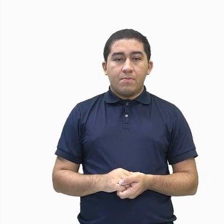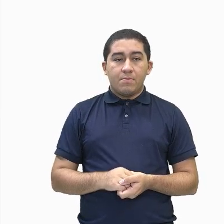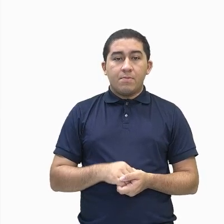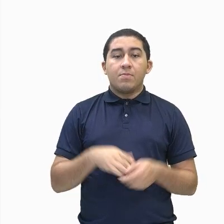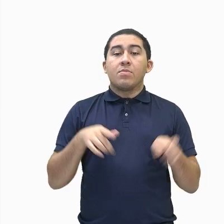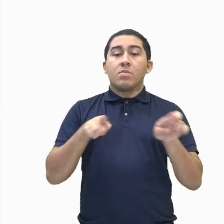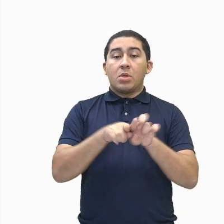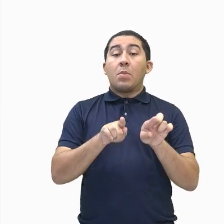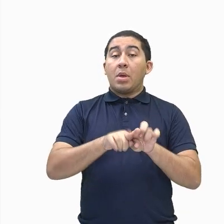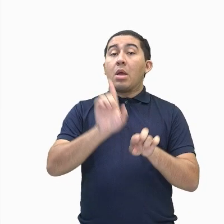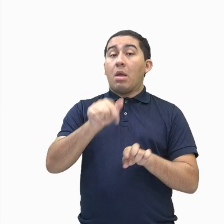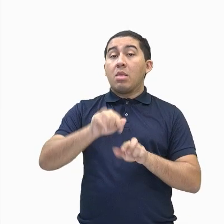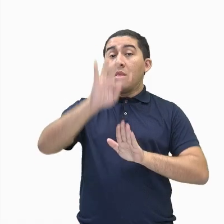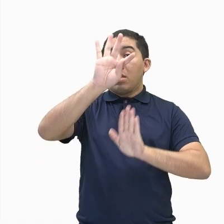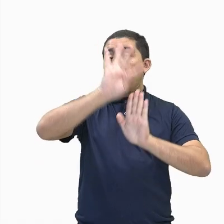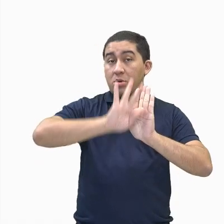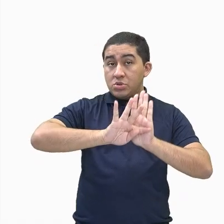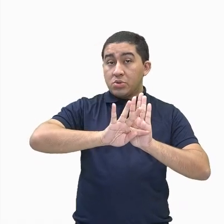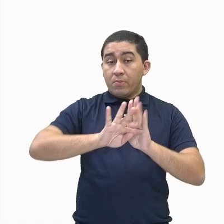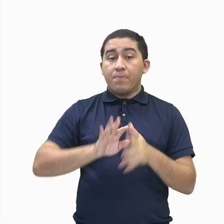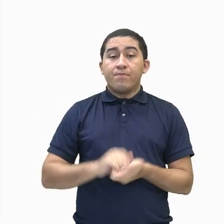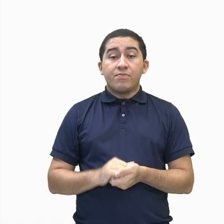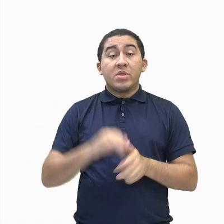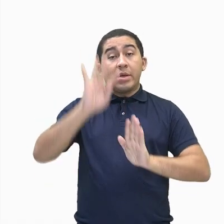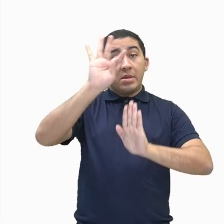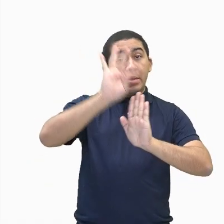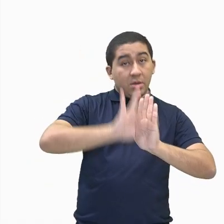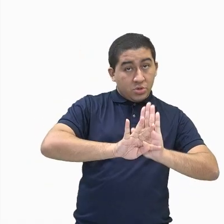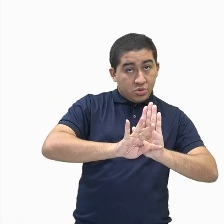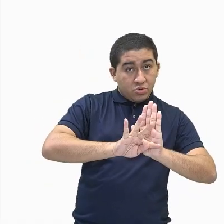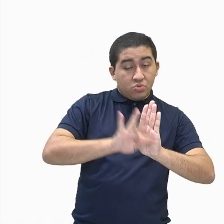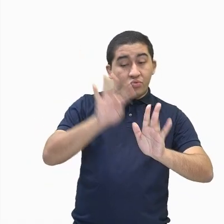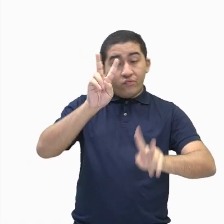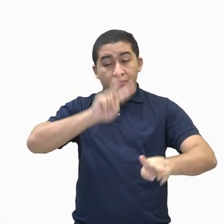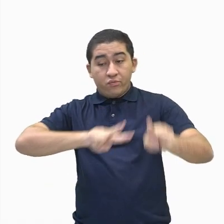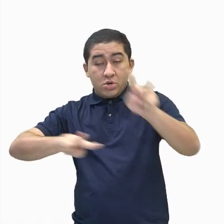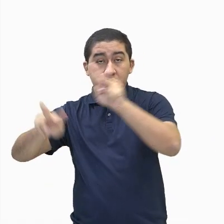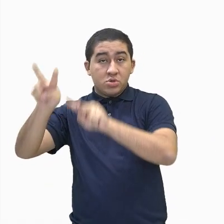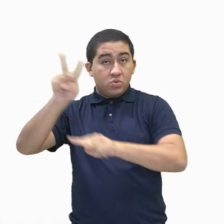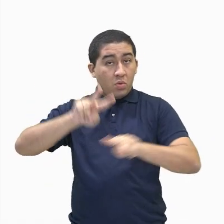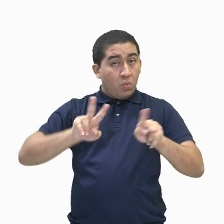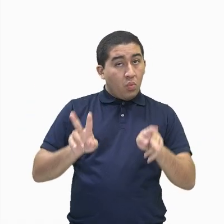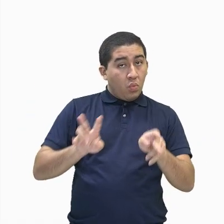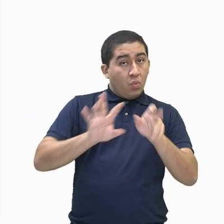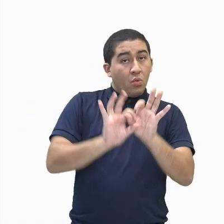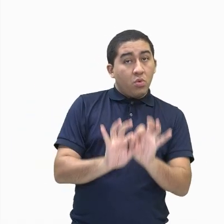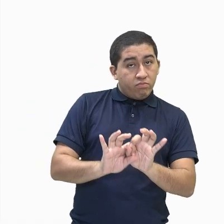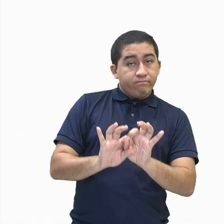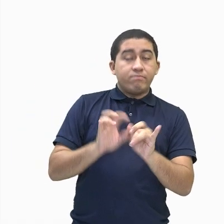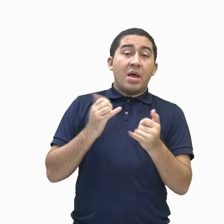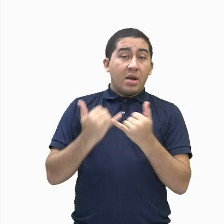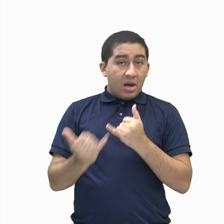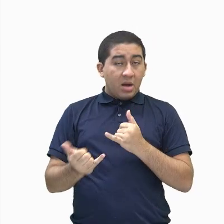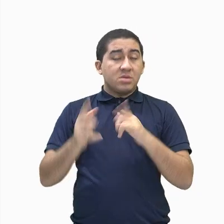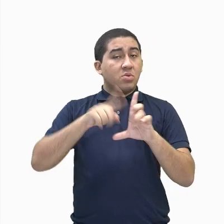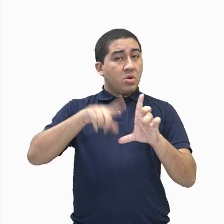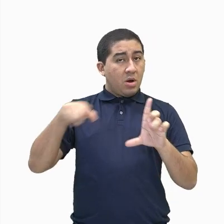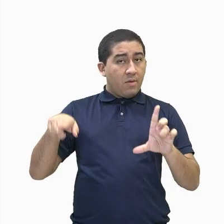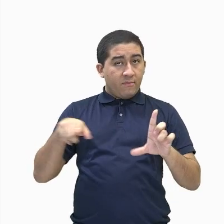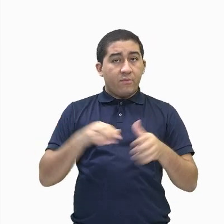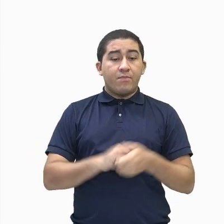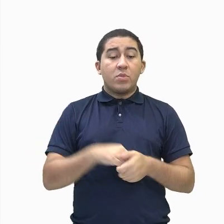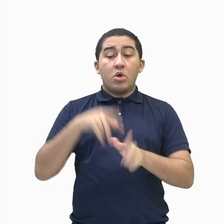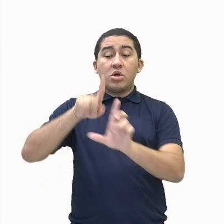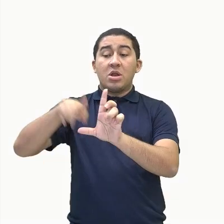são textos. São textos visuais, parecidos com os gráficos, né? Os gráficos são textos